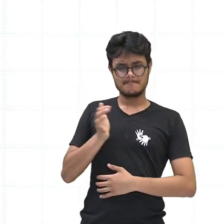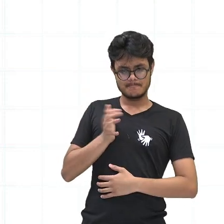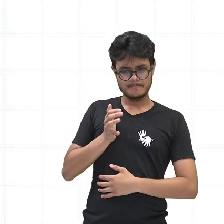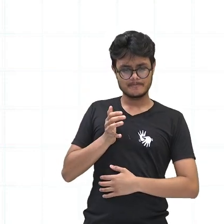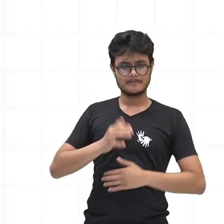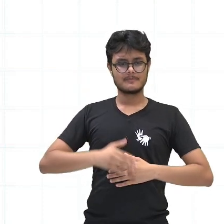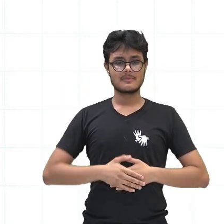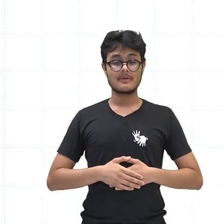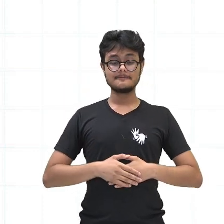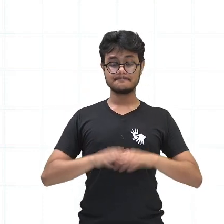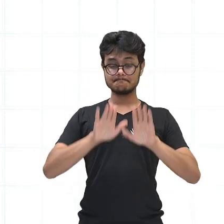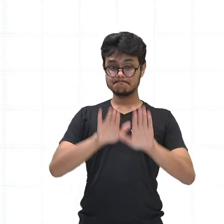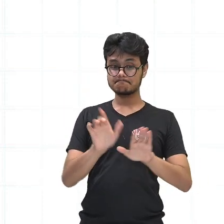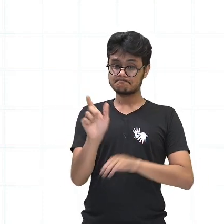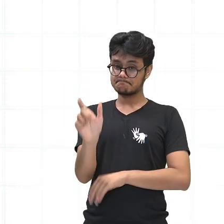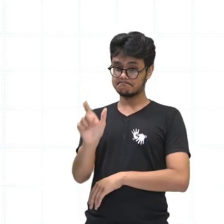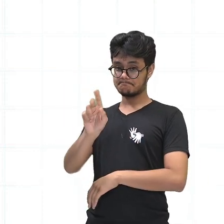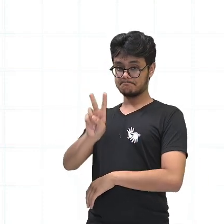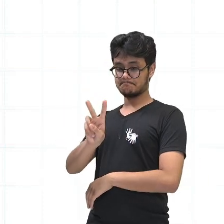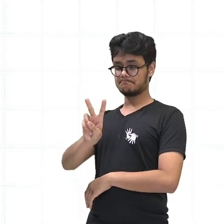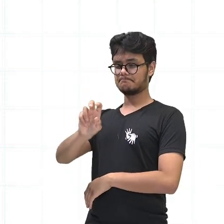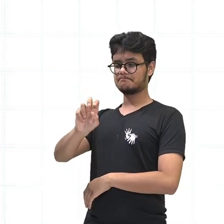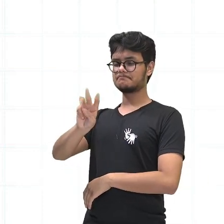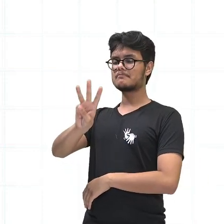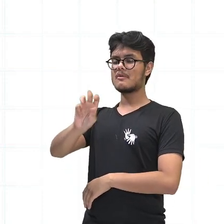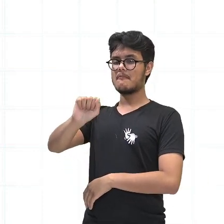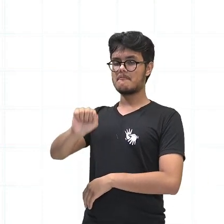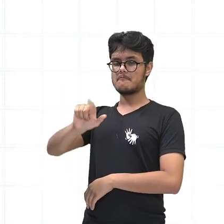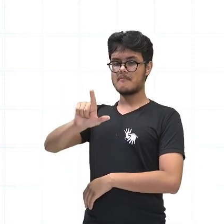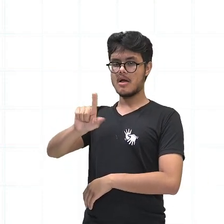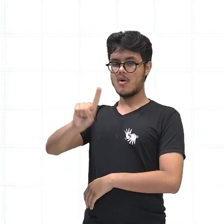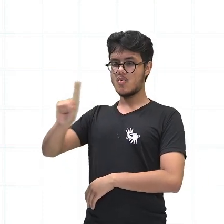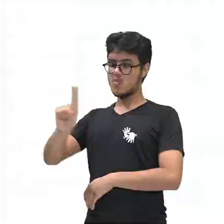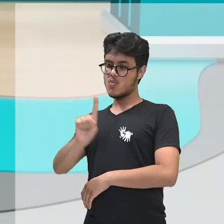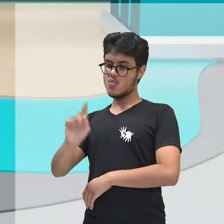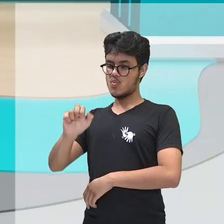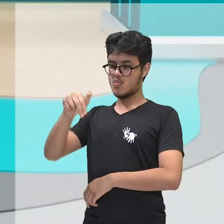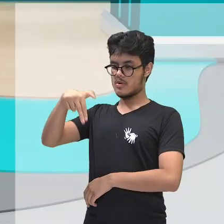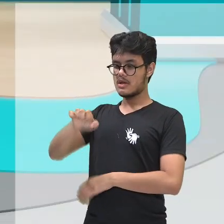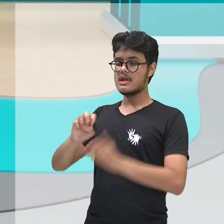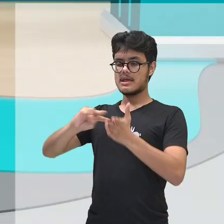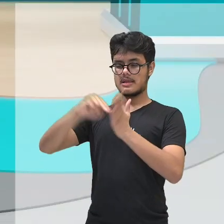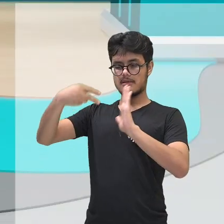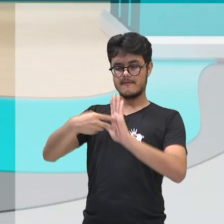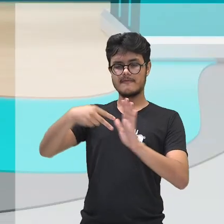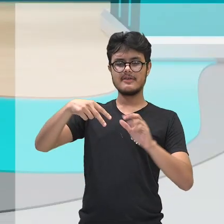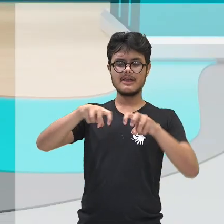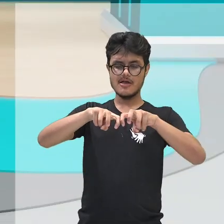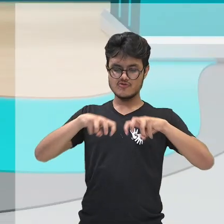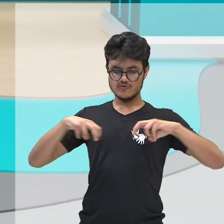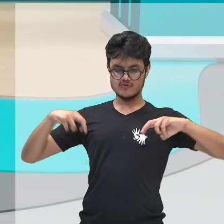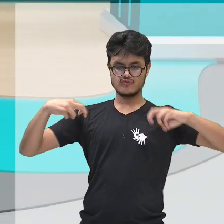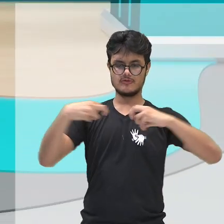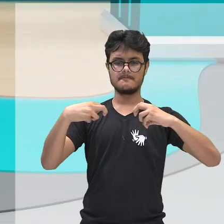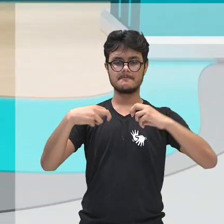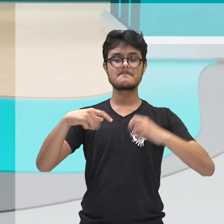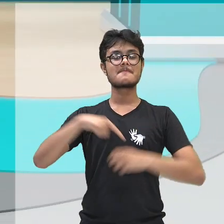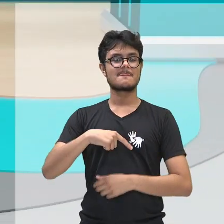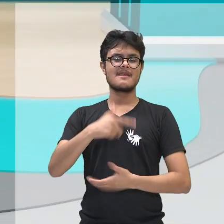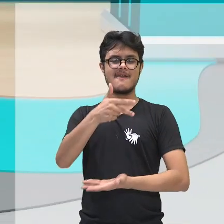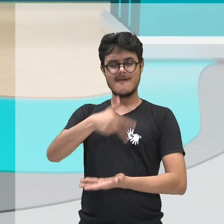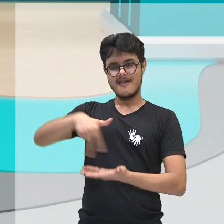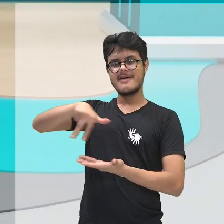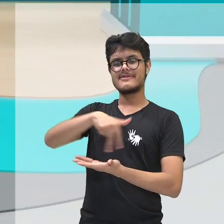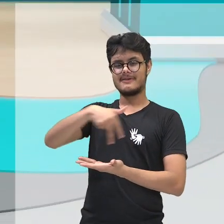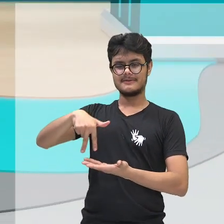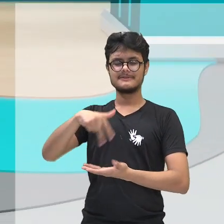que significa girar ou deslizar. Nós temos também essa questão da valsa. Então, vocês